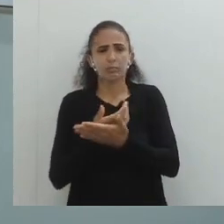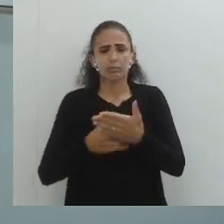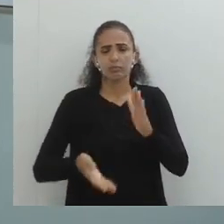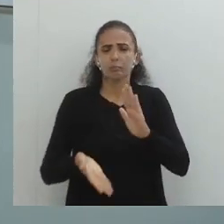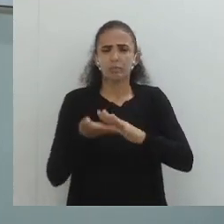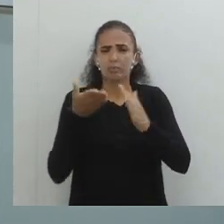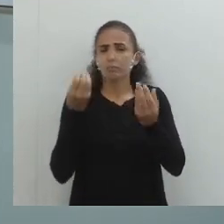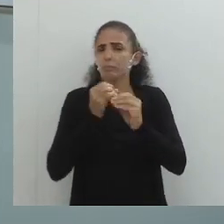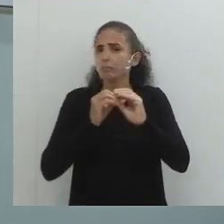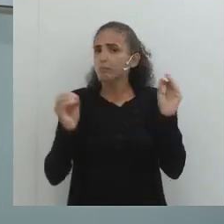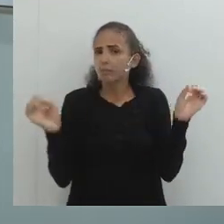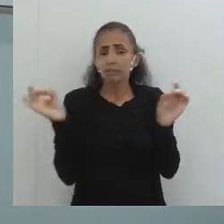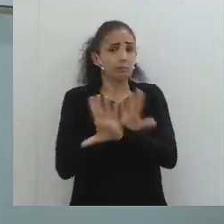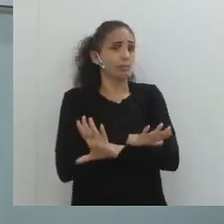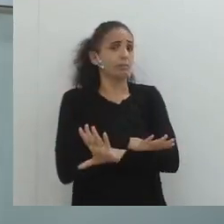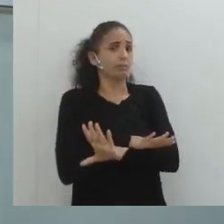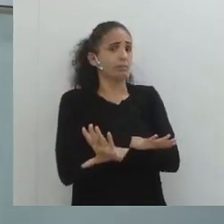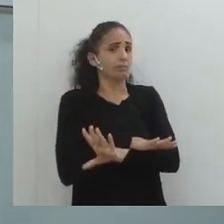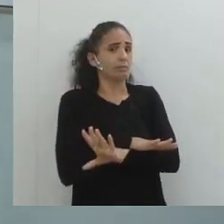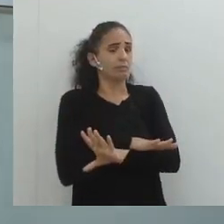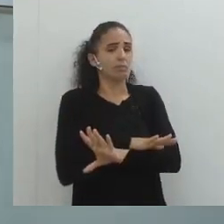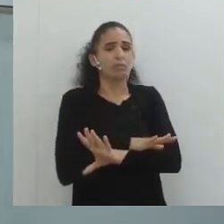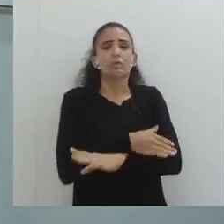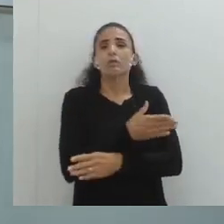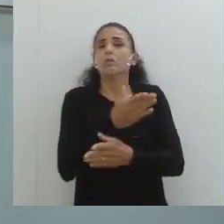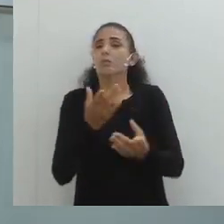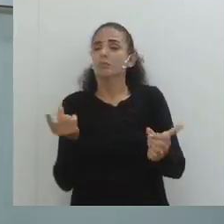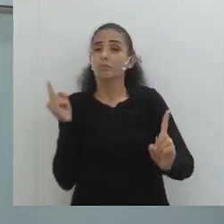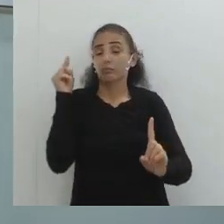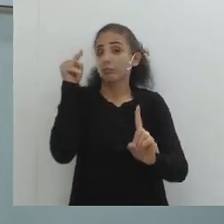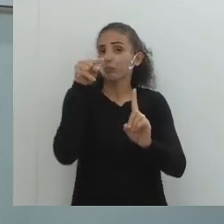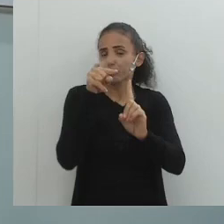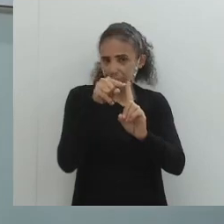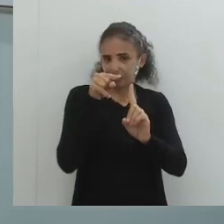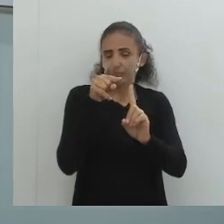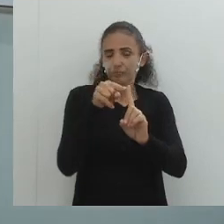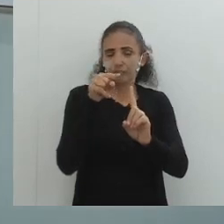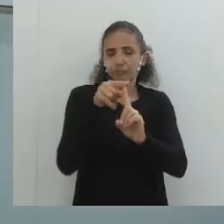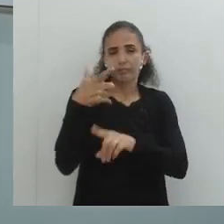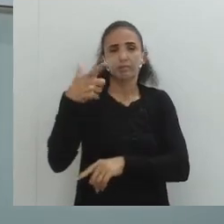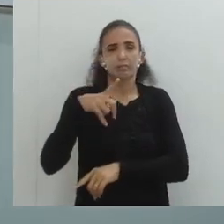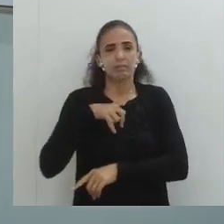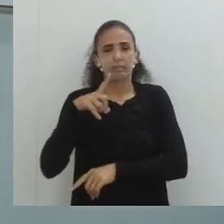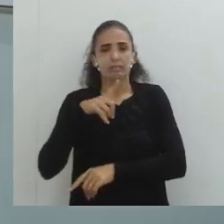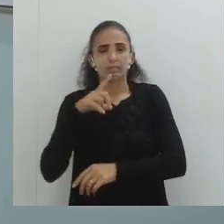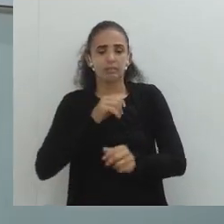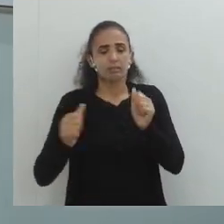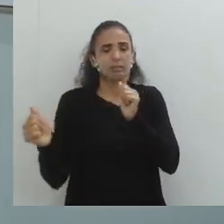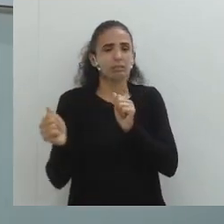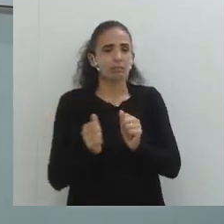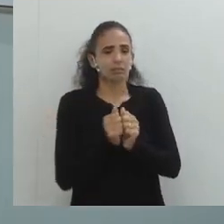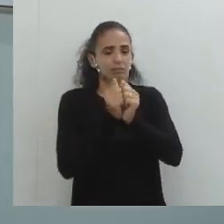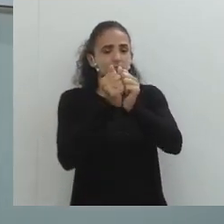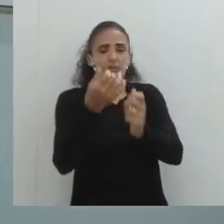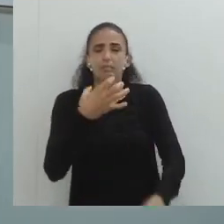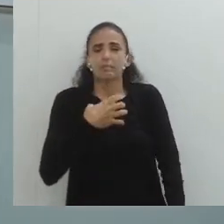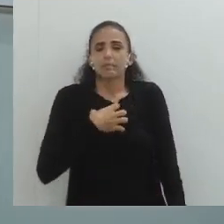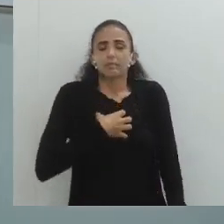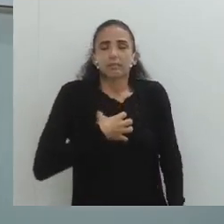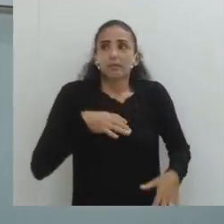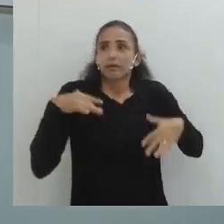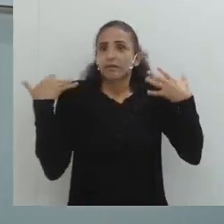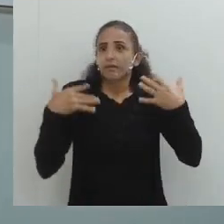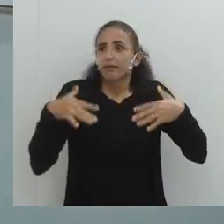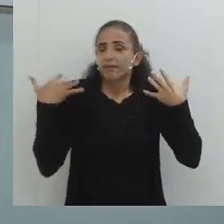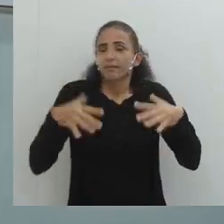bateu, acabou. Dotado de um fim e em si mesmo, acompanhado de um sentimento de tensão